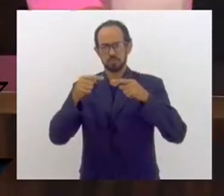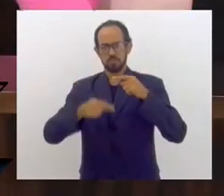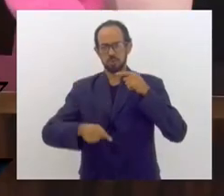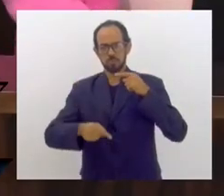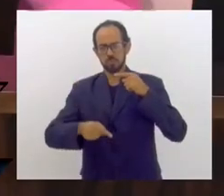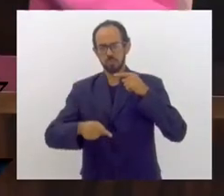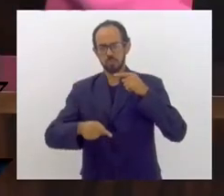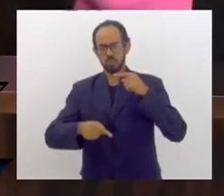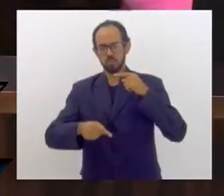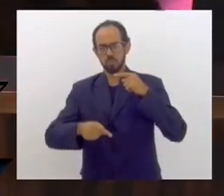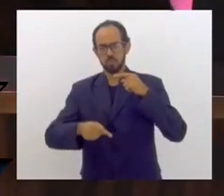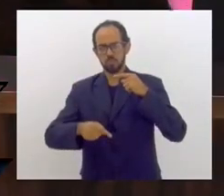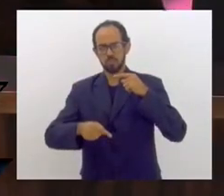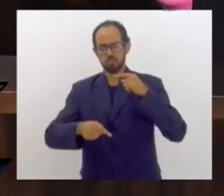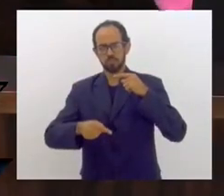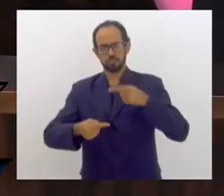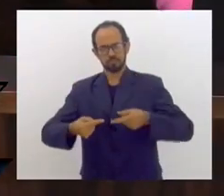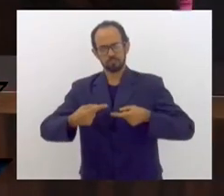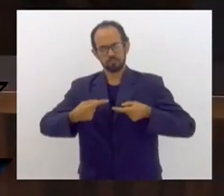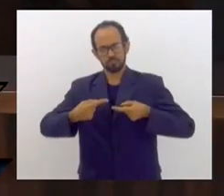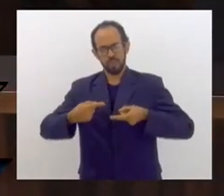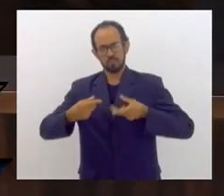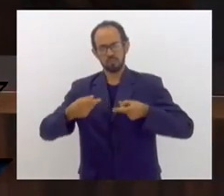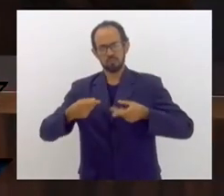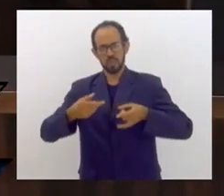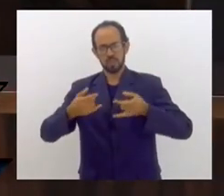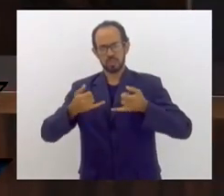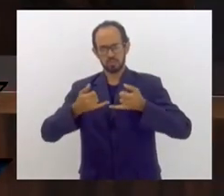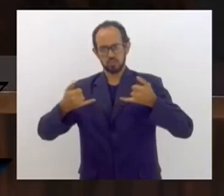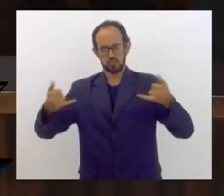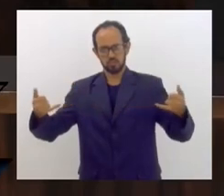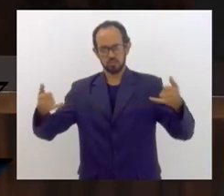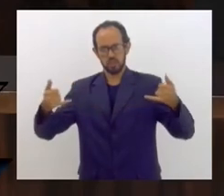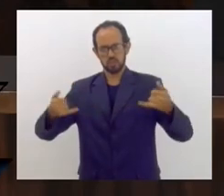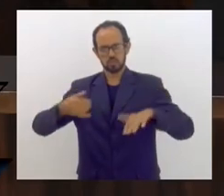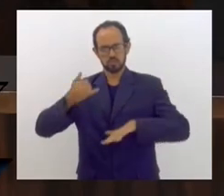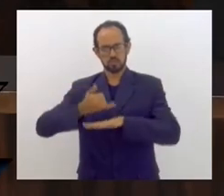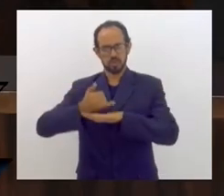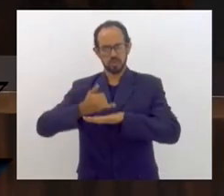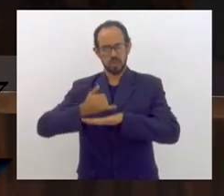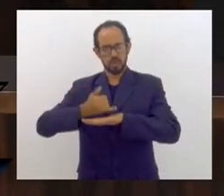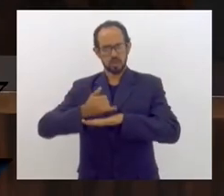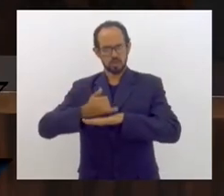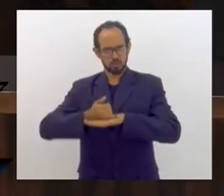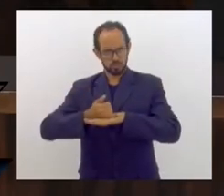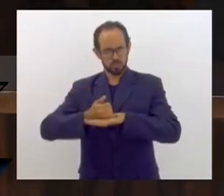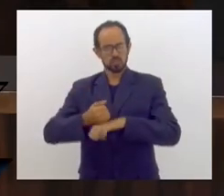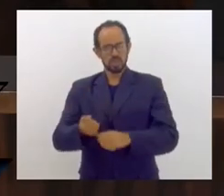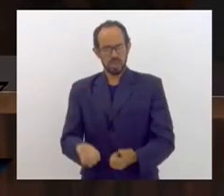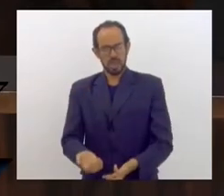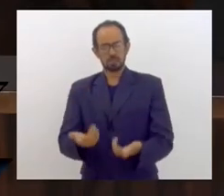a proibição da comercialização de cabos de fios metálicos